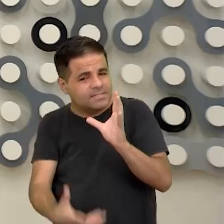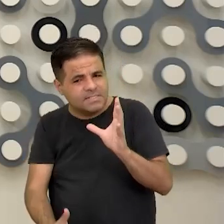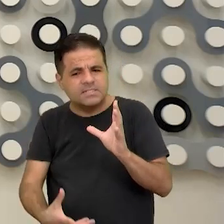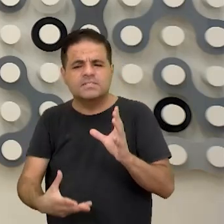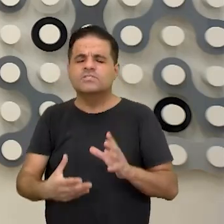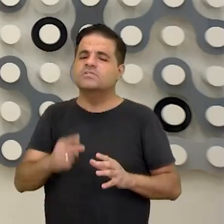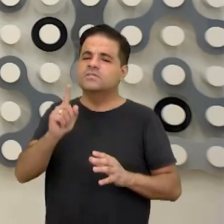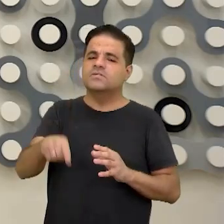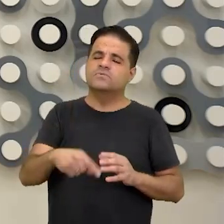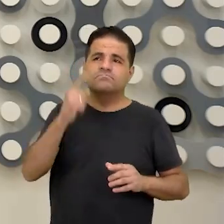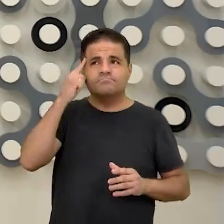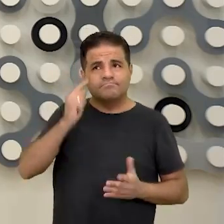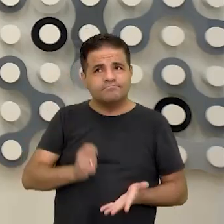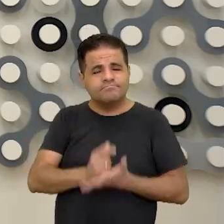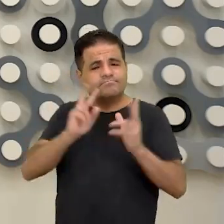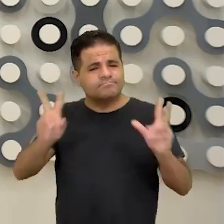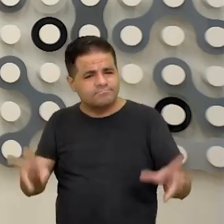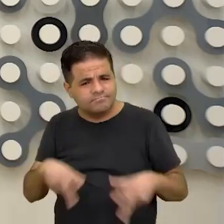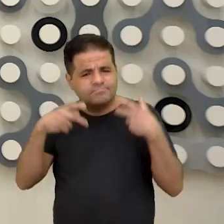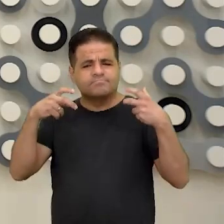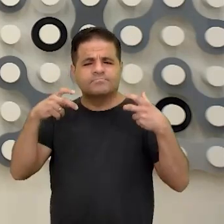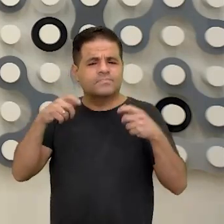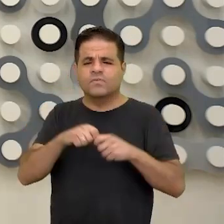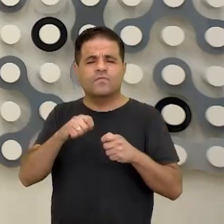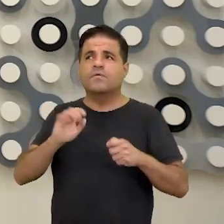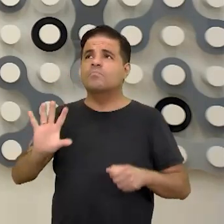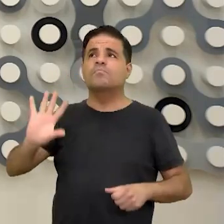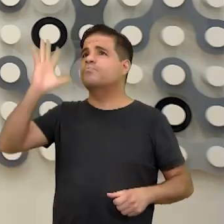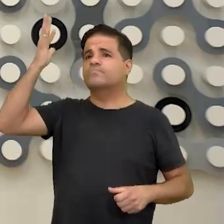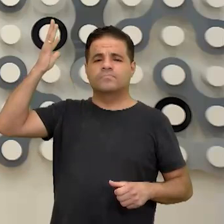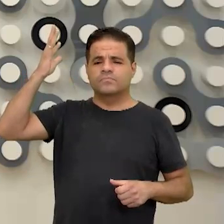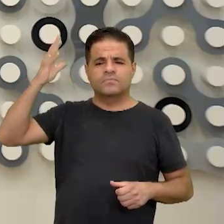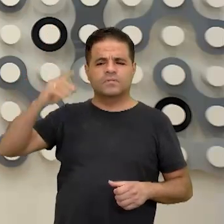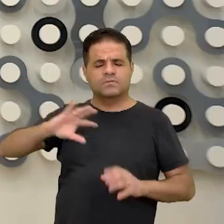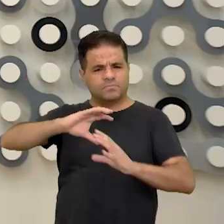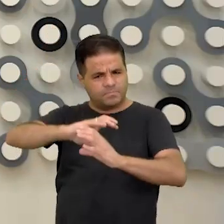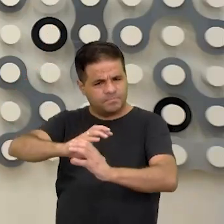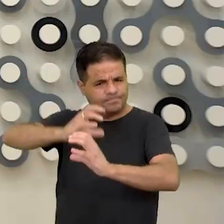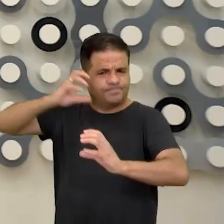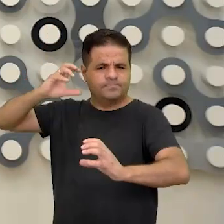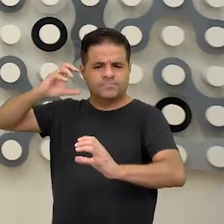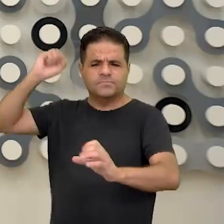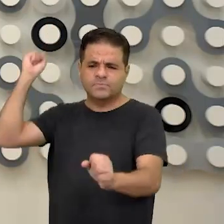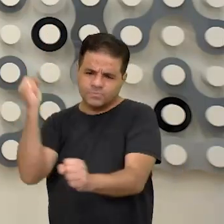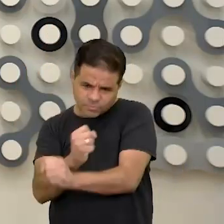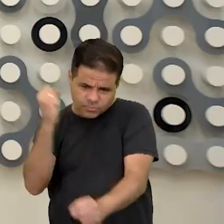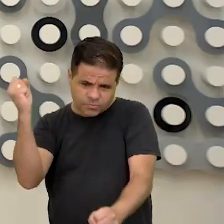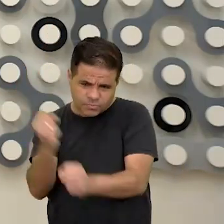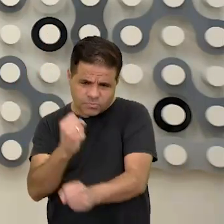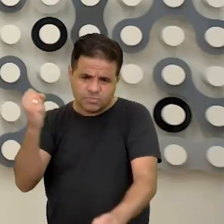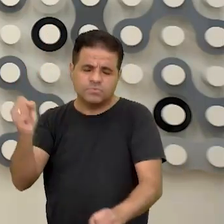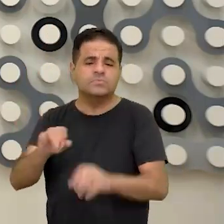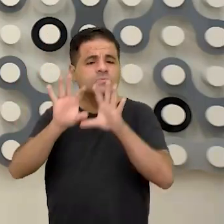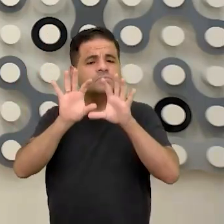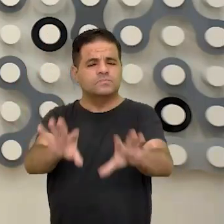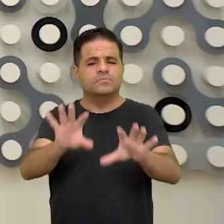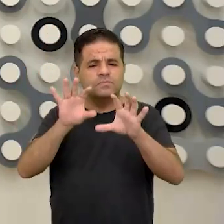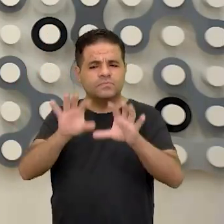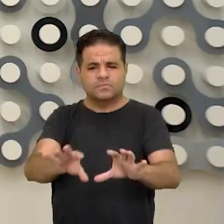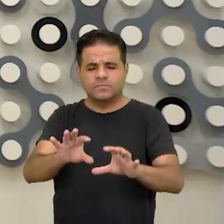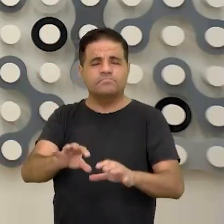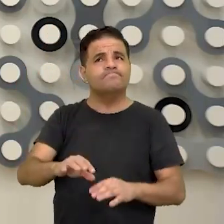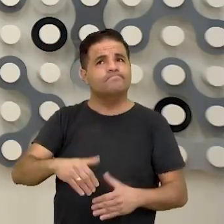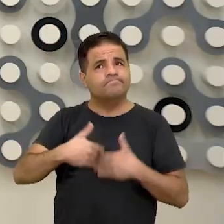característica daquilo que você consome, aquilo não foi feito assim ao acaso. Tem toda uma engenharia, uma construção por trás que influencia você